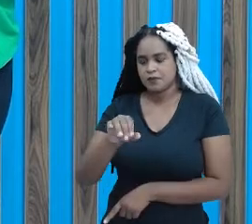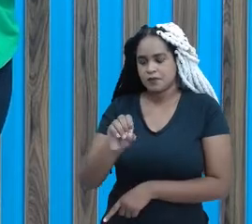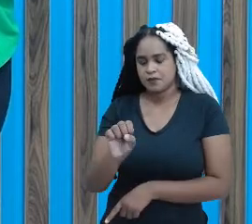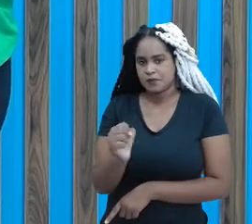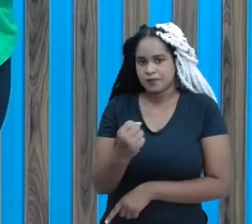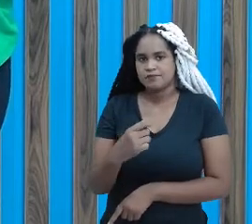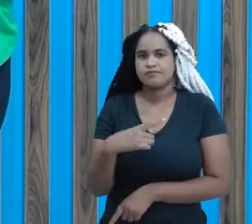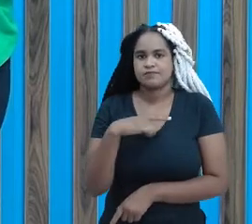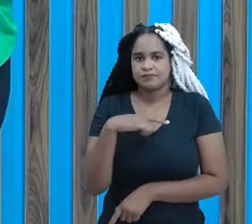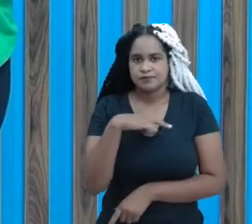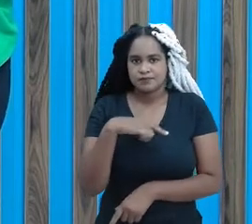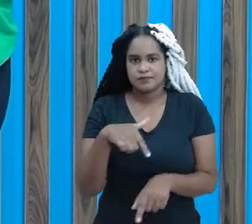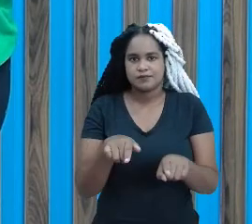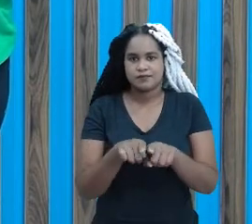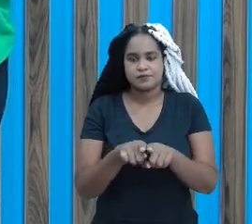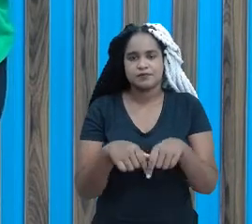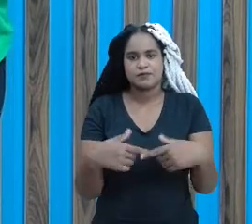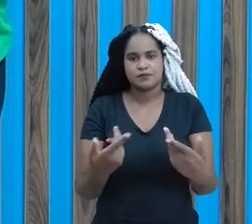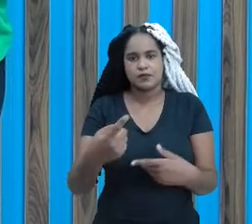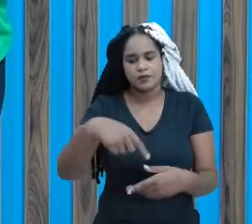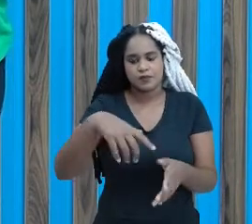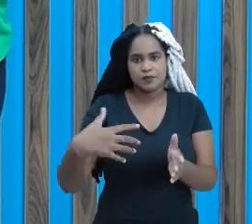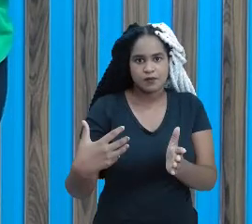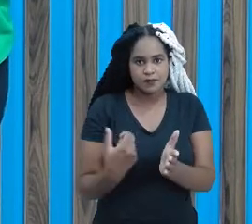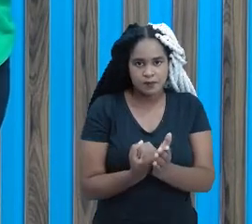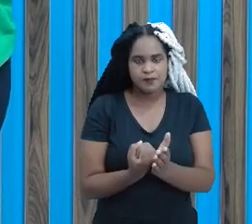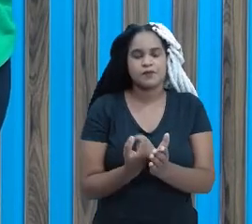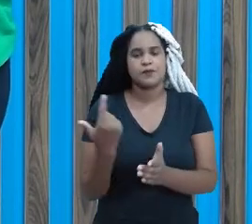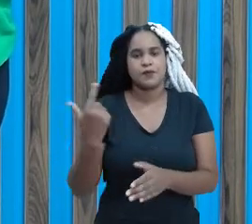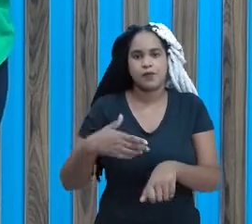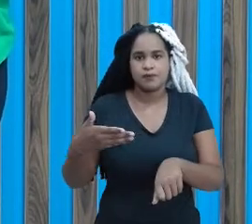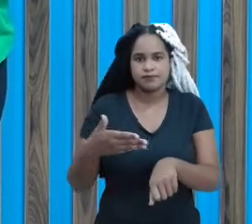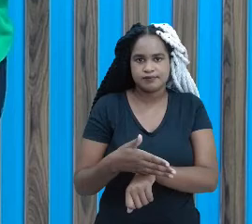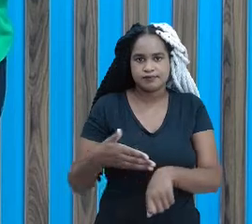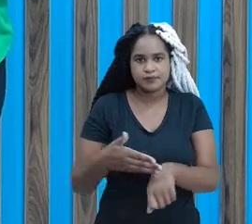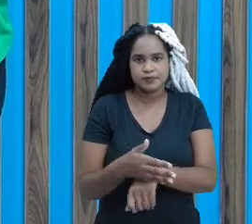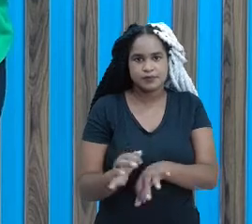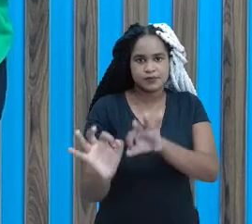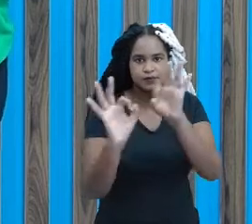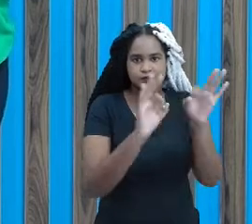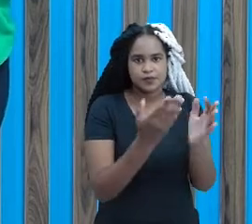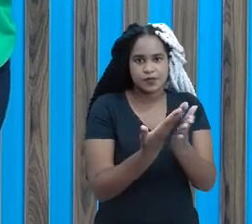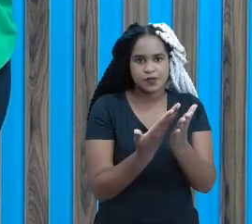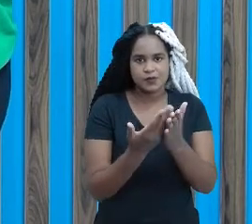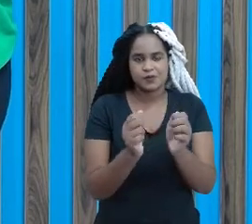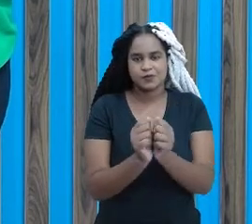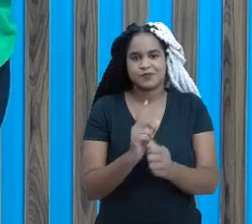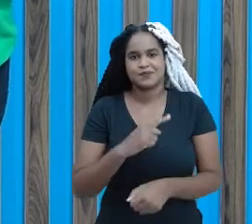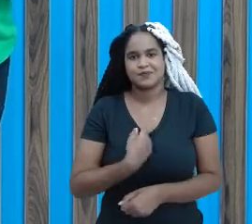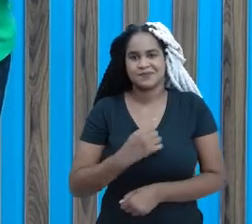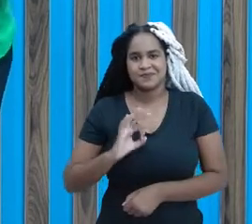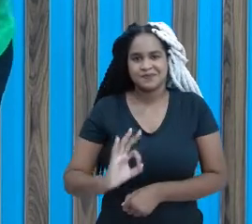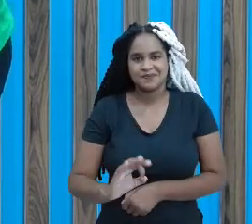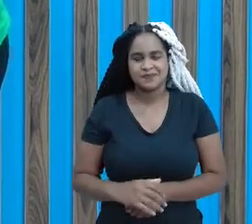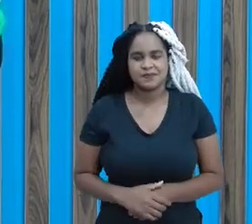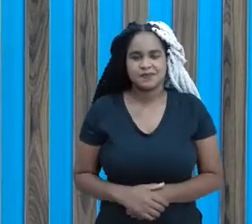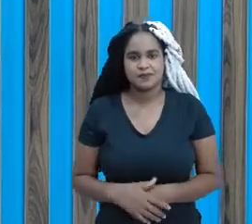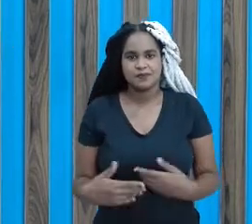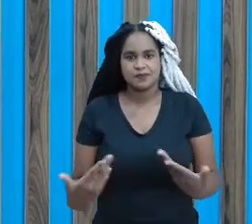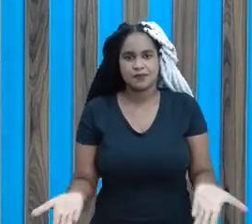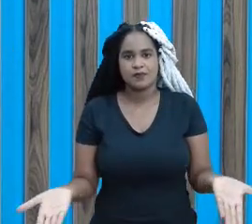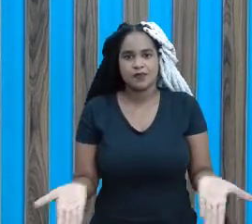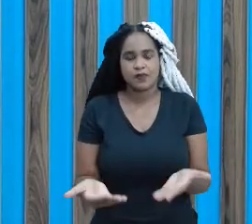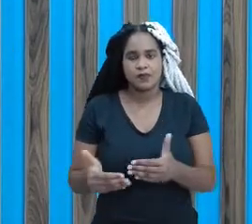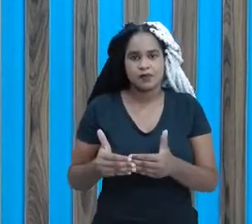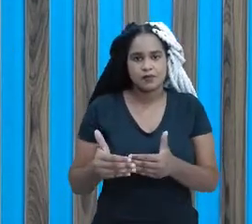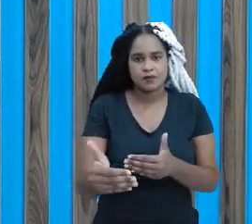certo? Então, baixem lá esse aplicativo para poder acessar as aulas e ficar aqui junto com a gente, tá bom? Vamos seguir aqui.